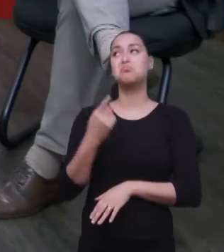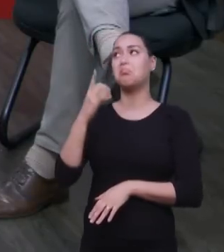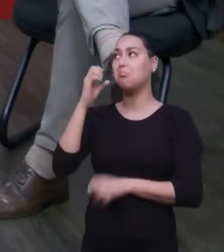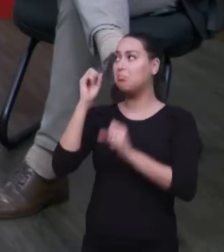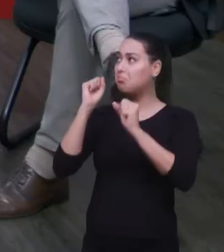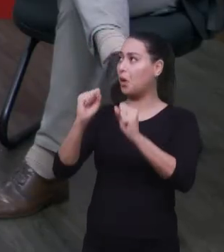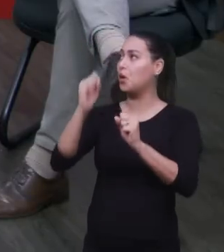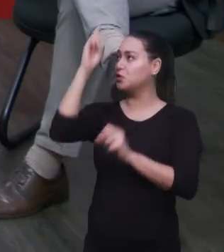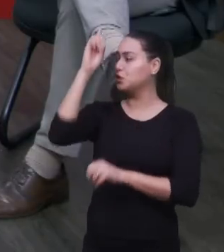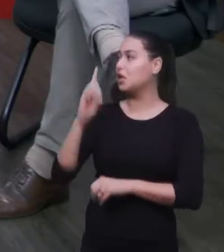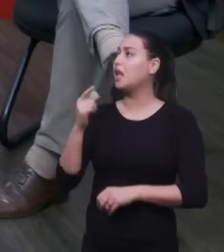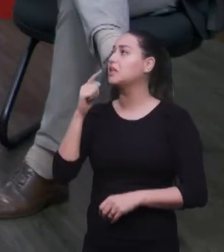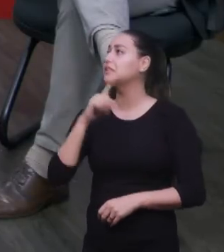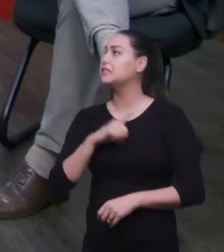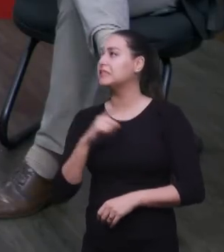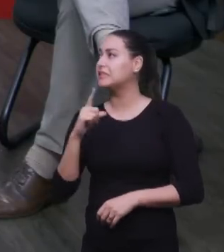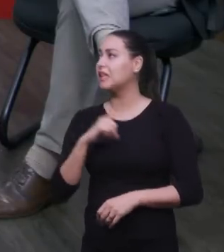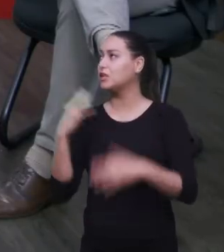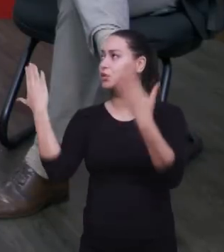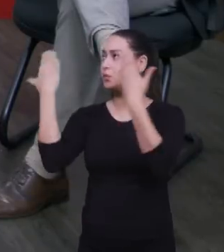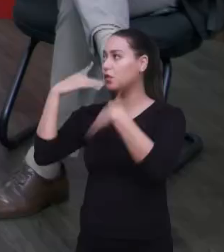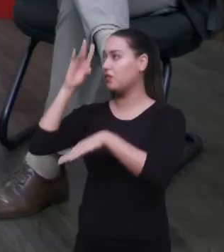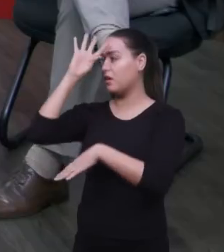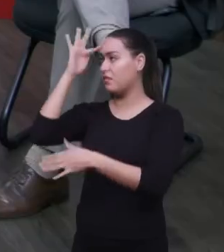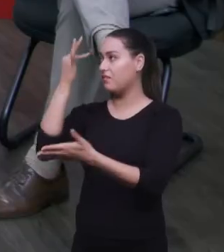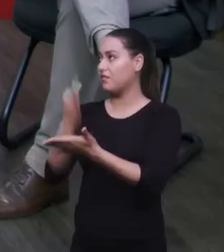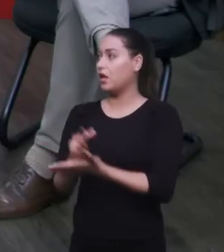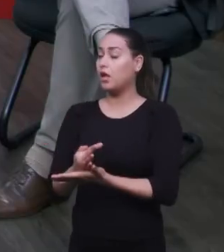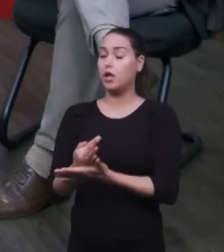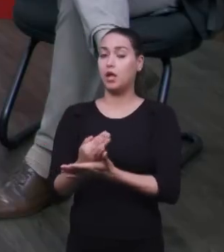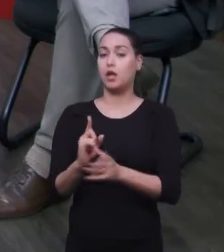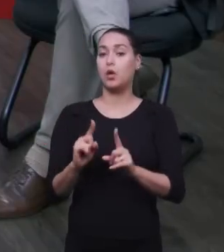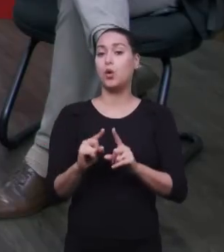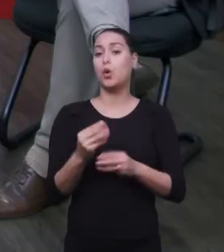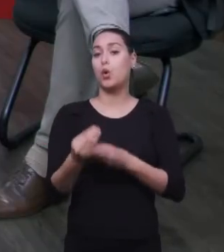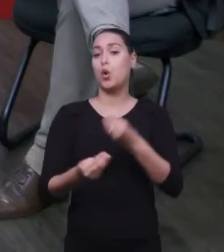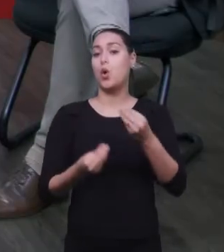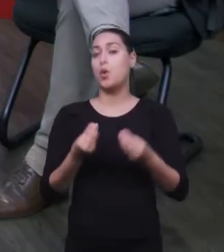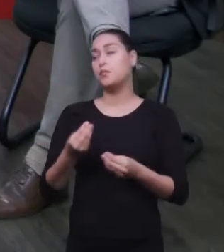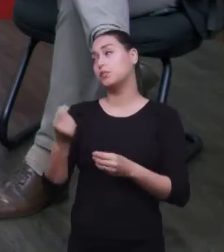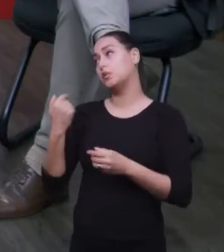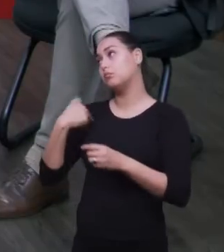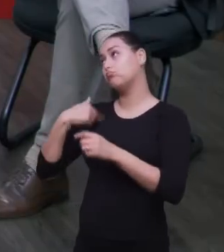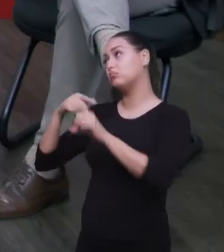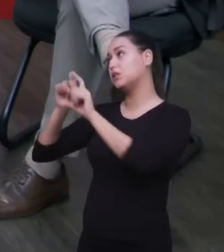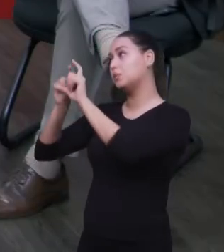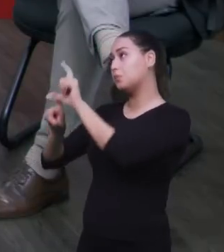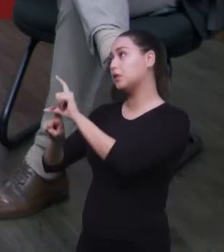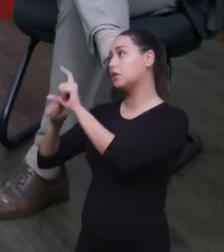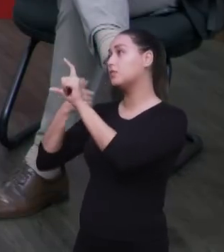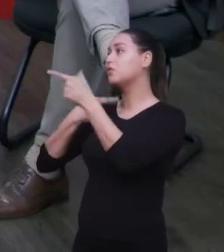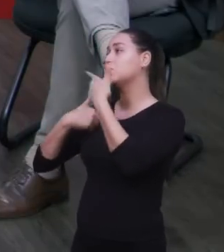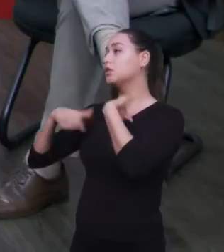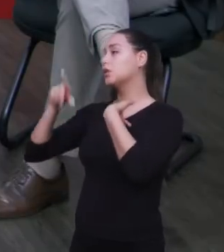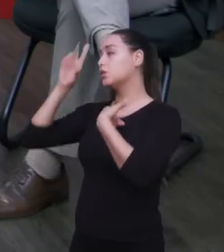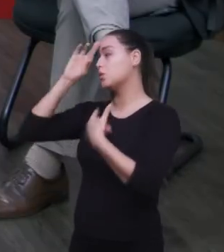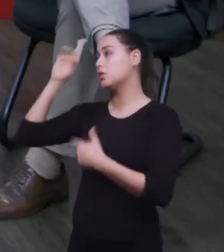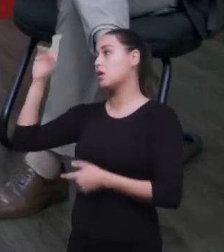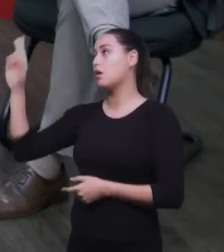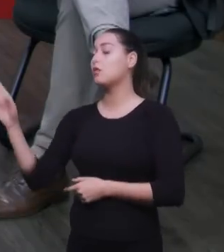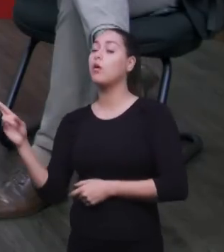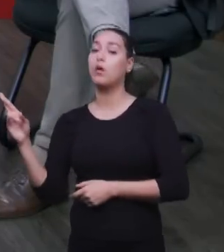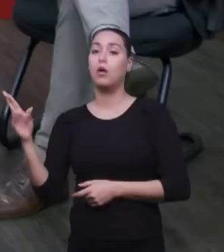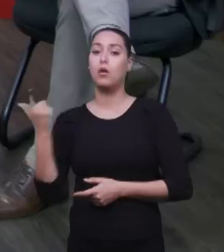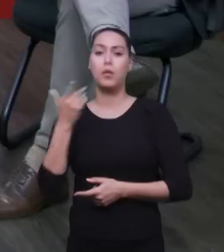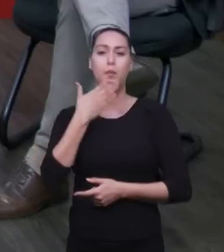Naturalmente, o que vai provar a nossa fé é também a nossa disposição na questão de depender da vontade do Senhor, né? Se aquilo